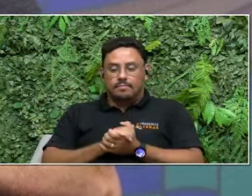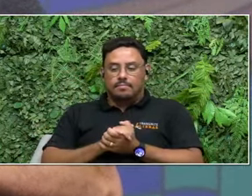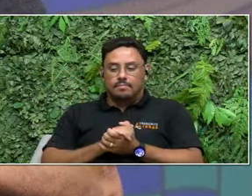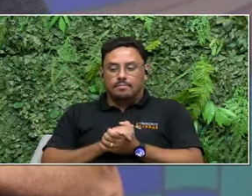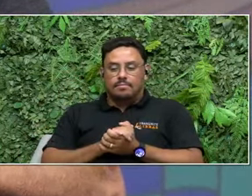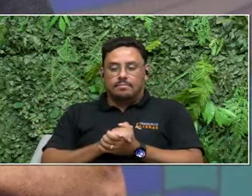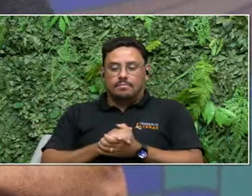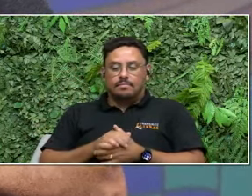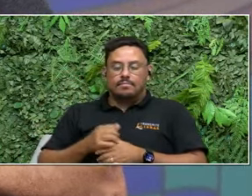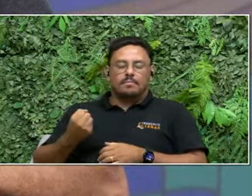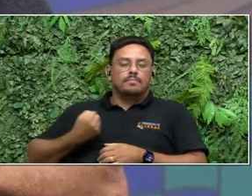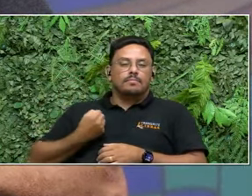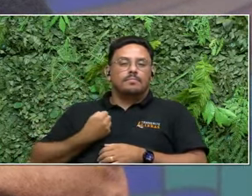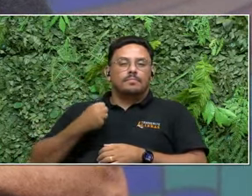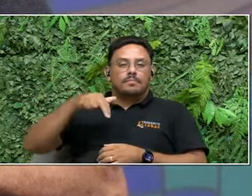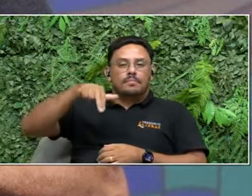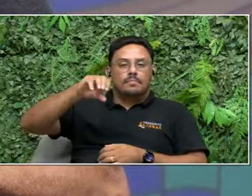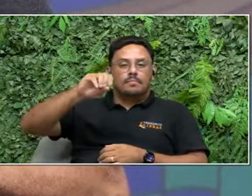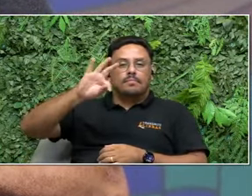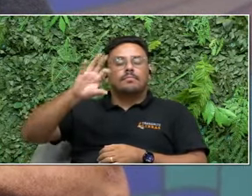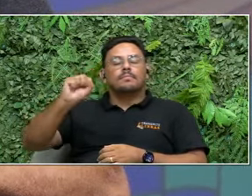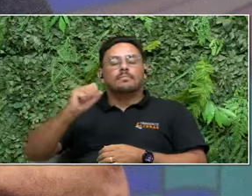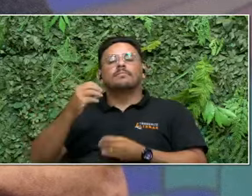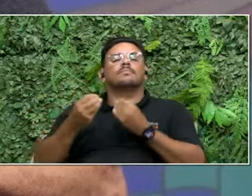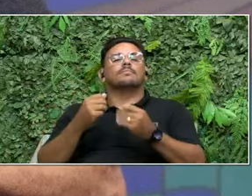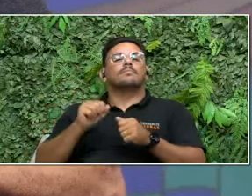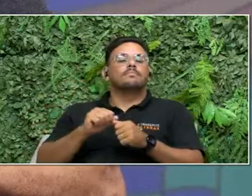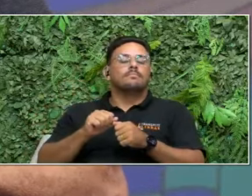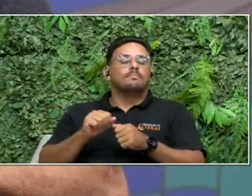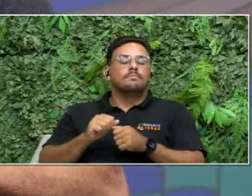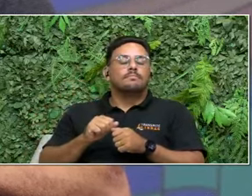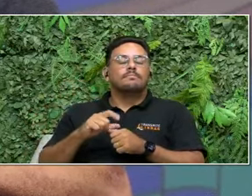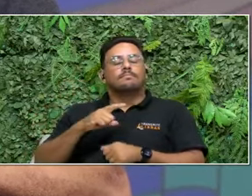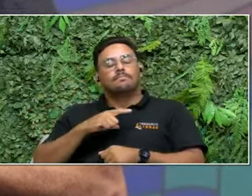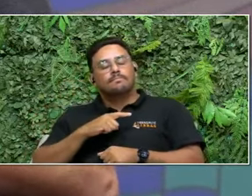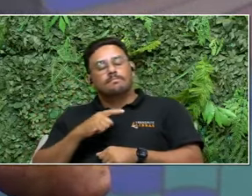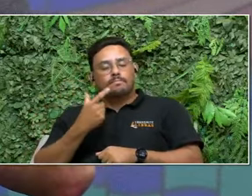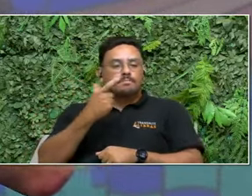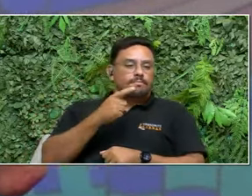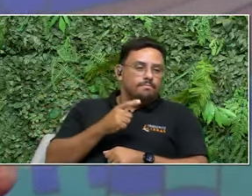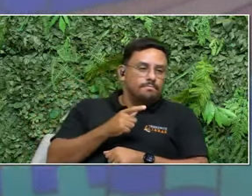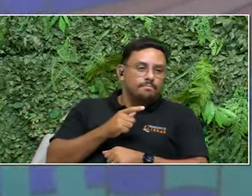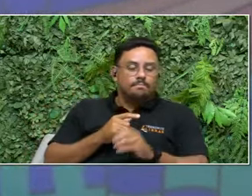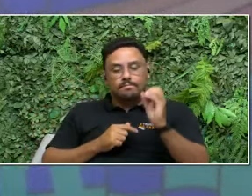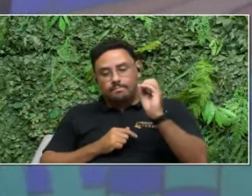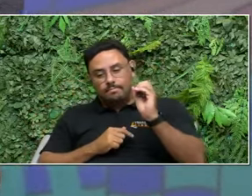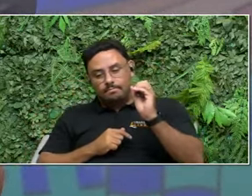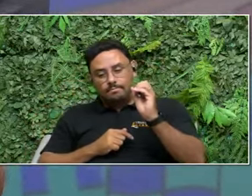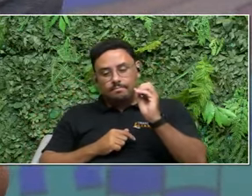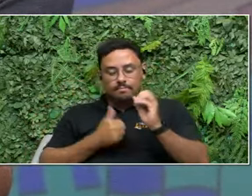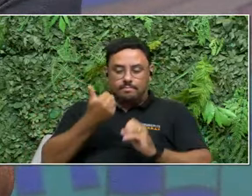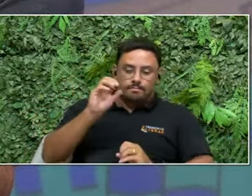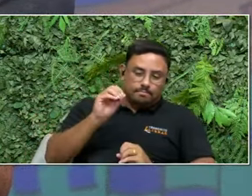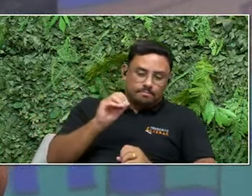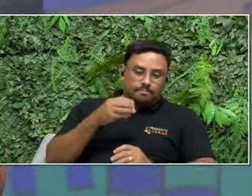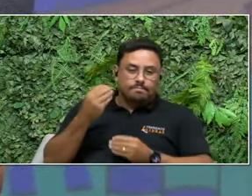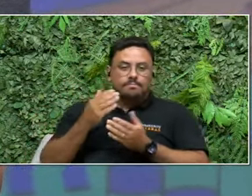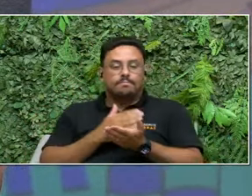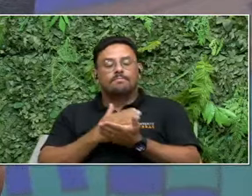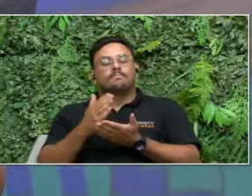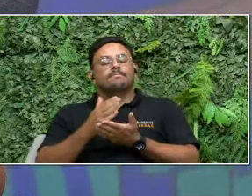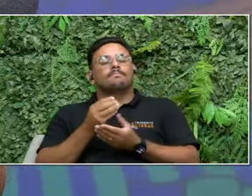notas afiadas vamos ver se vai ter vinheta tem vinheta de zero tem vinheta de 10 eu vou